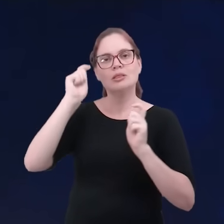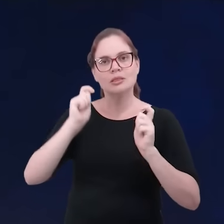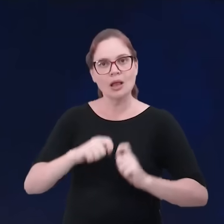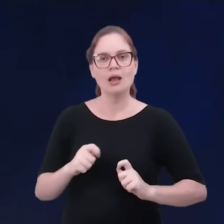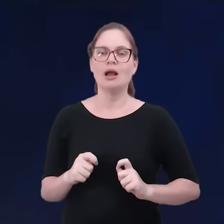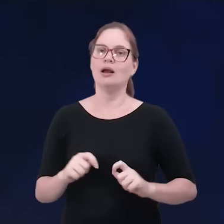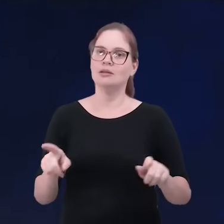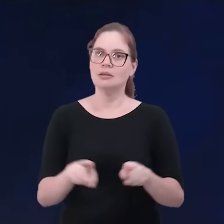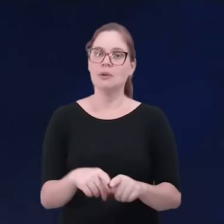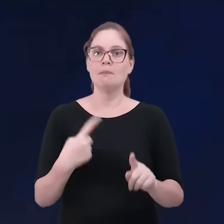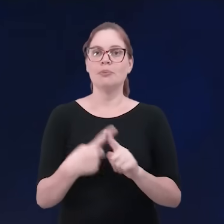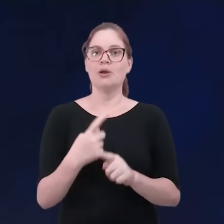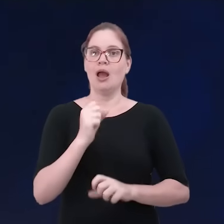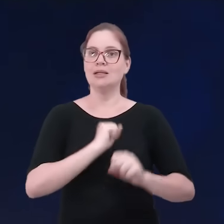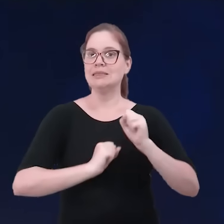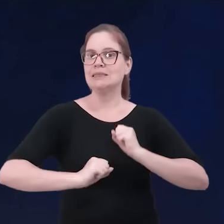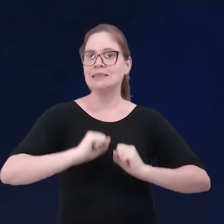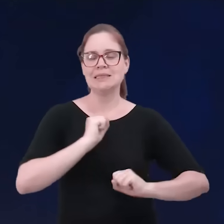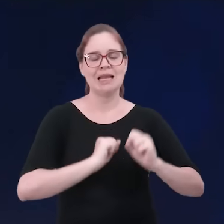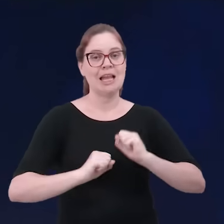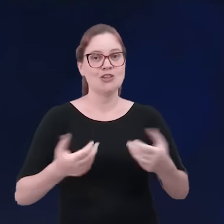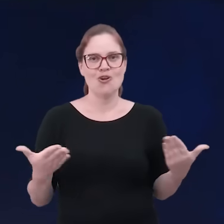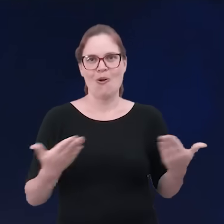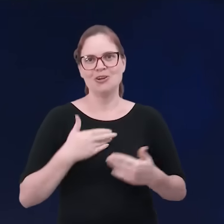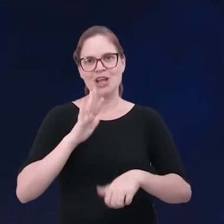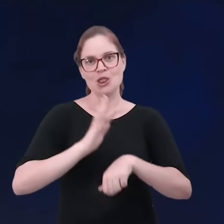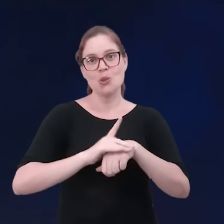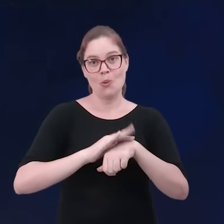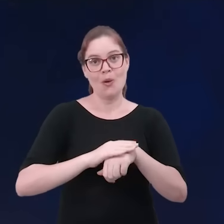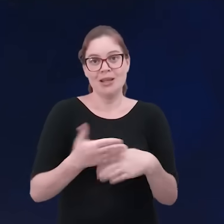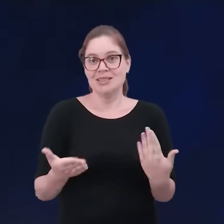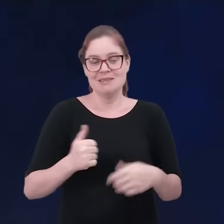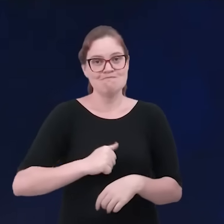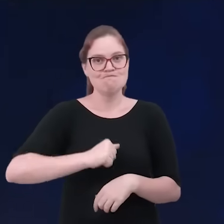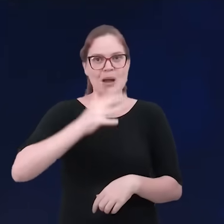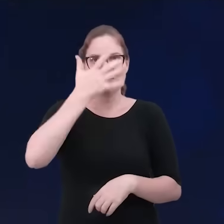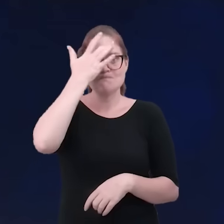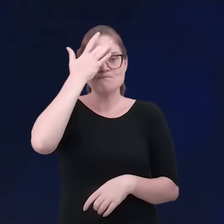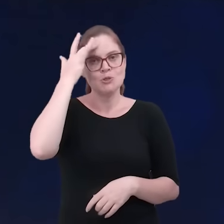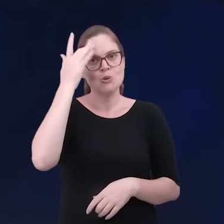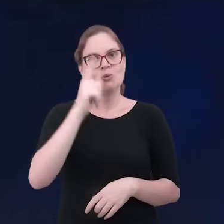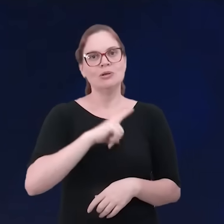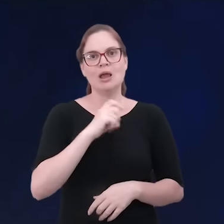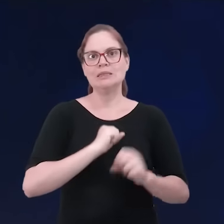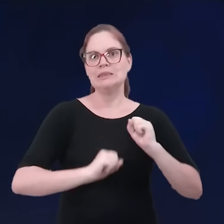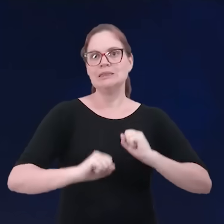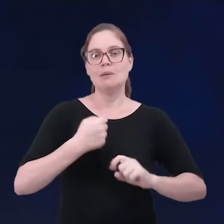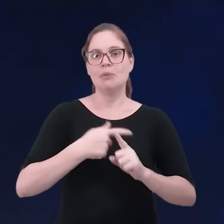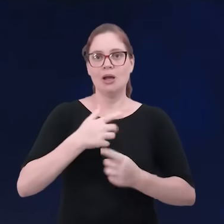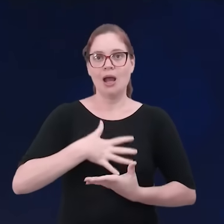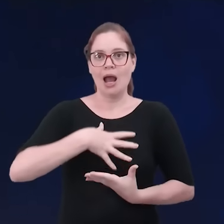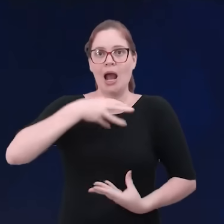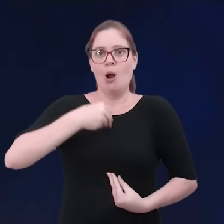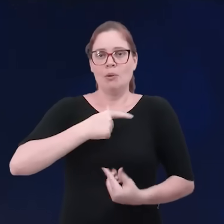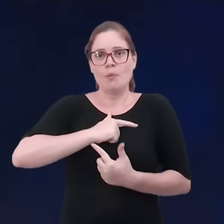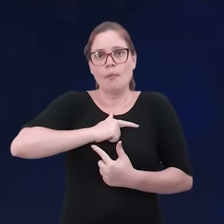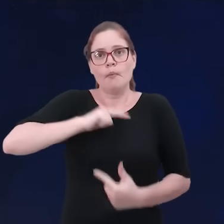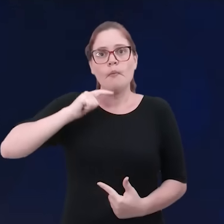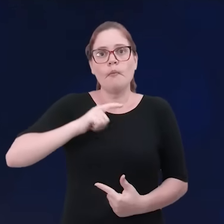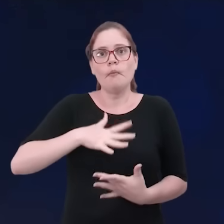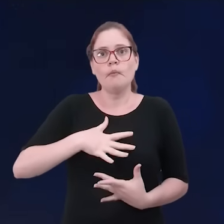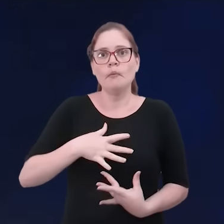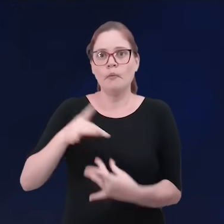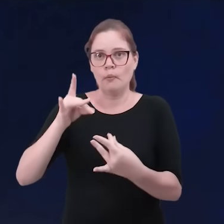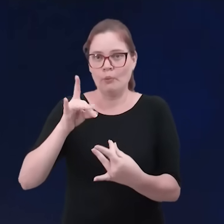Porque a ansiedade é a doença do século, é a sede da alma, quem pode saciar essa sede? Será